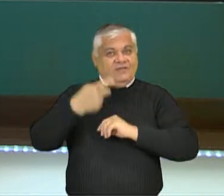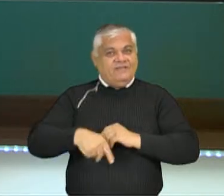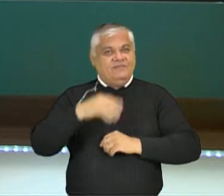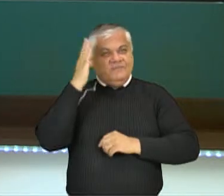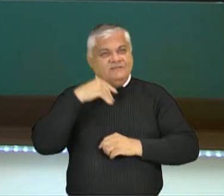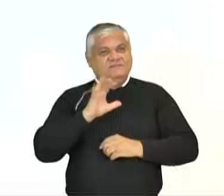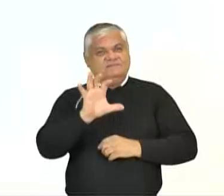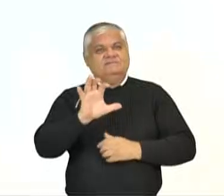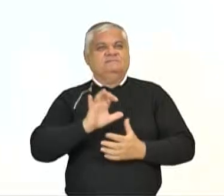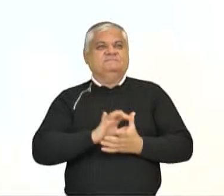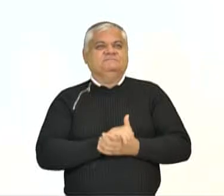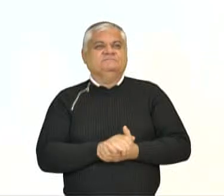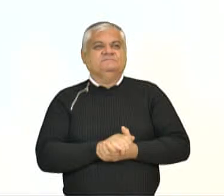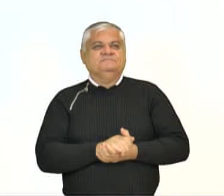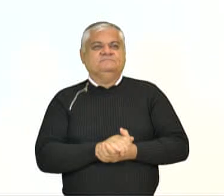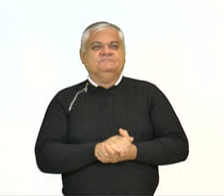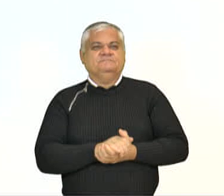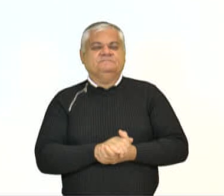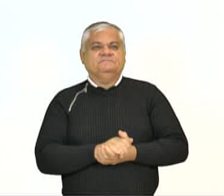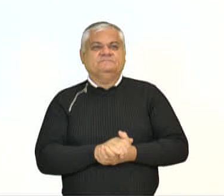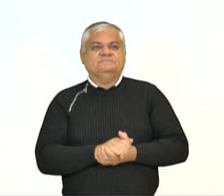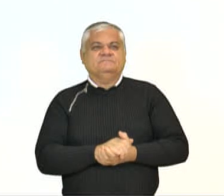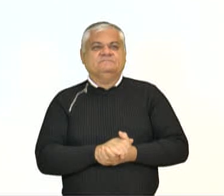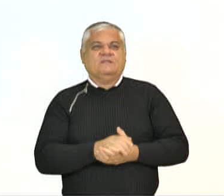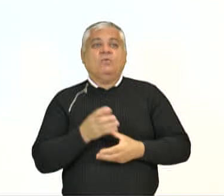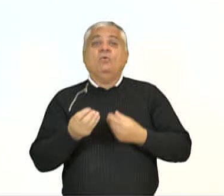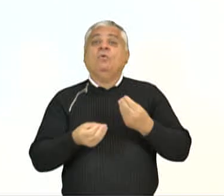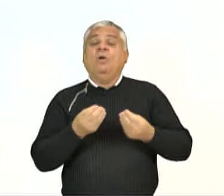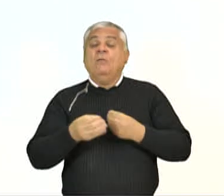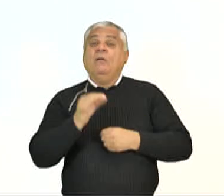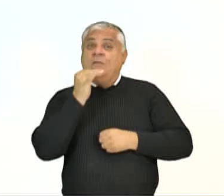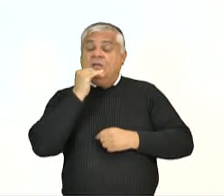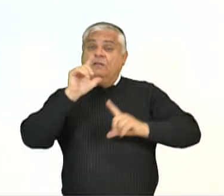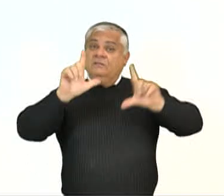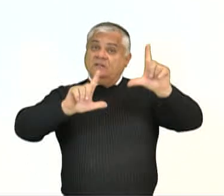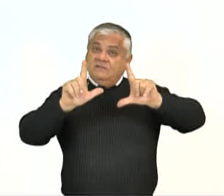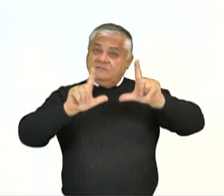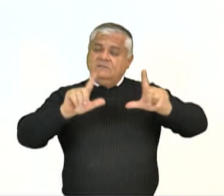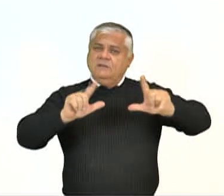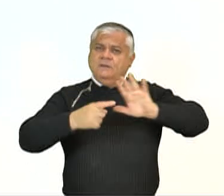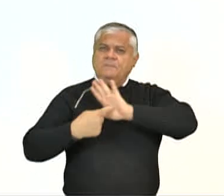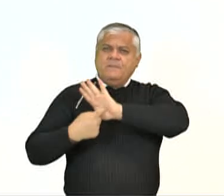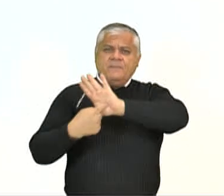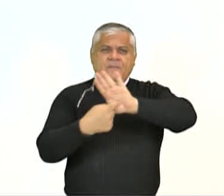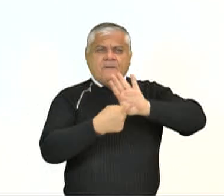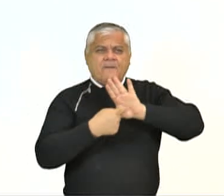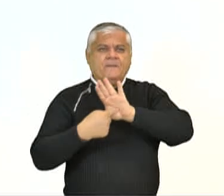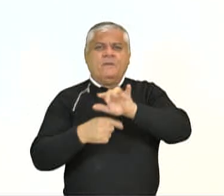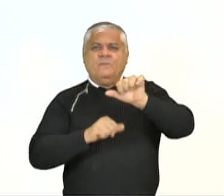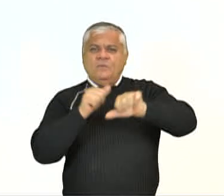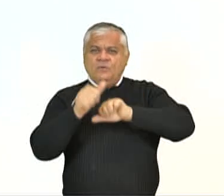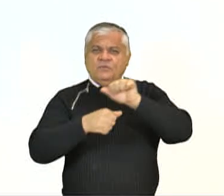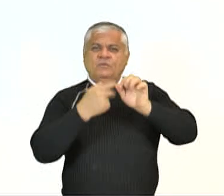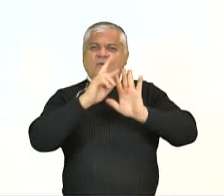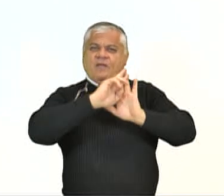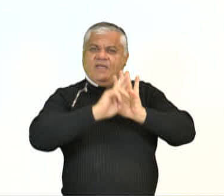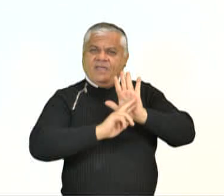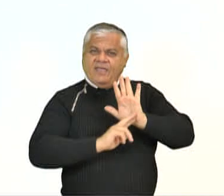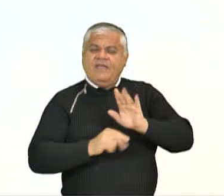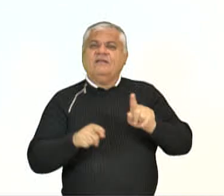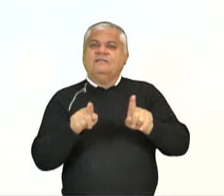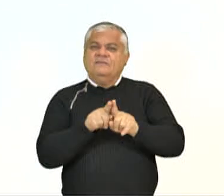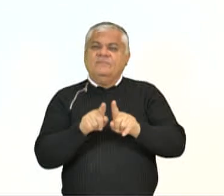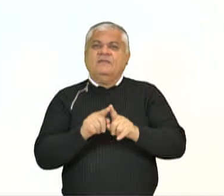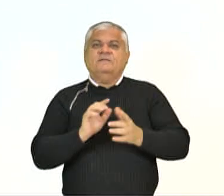país. E o desfecho, então, foi com relação às transmissões televisivas, modificações das regras e previsão